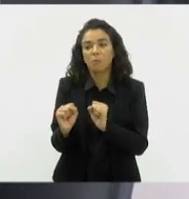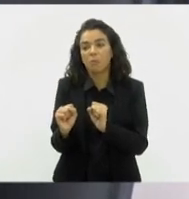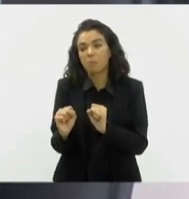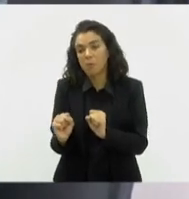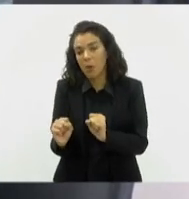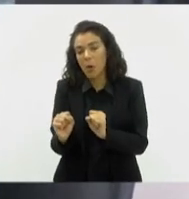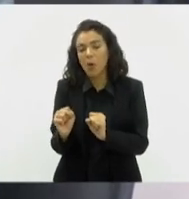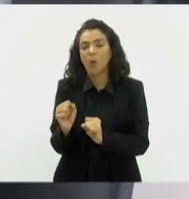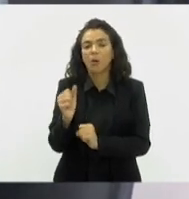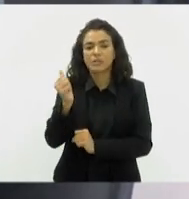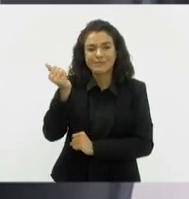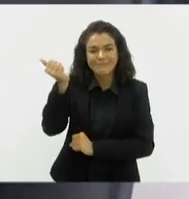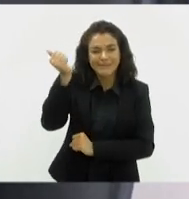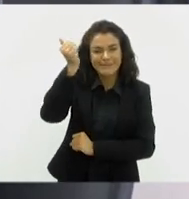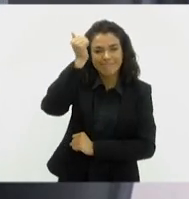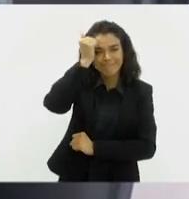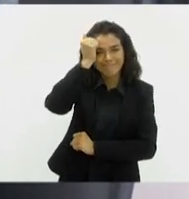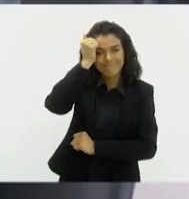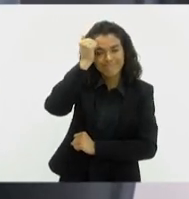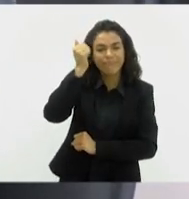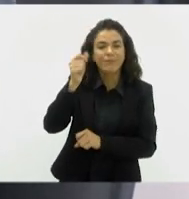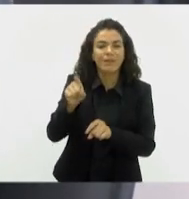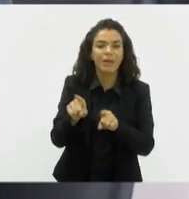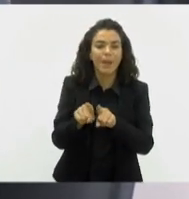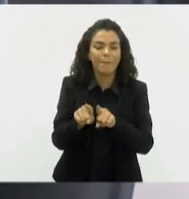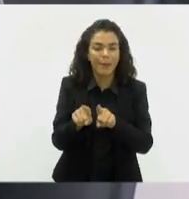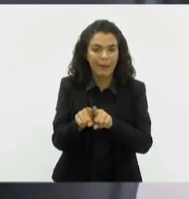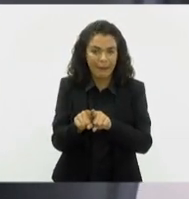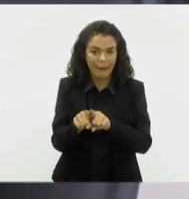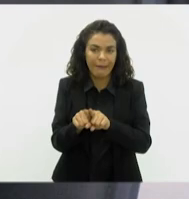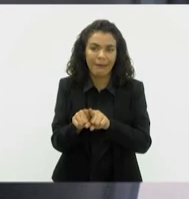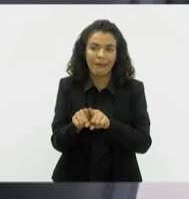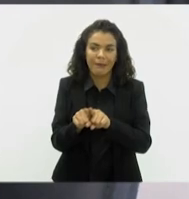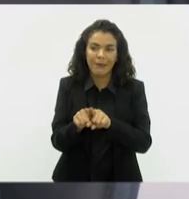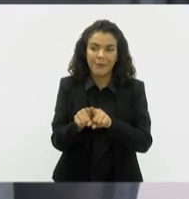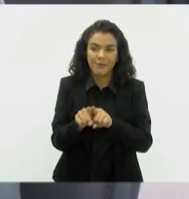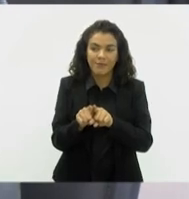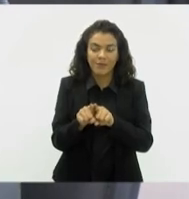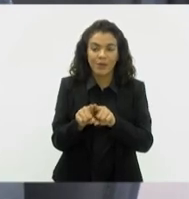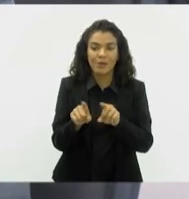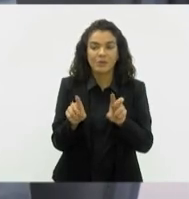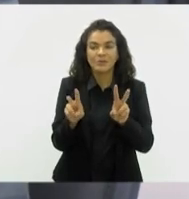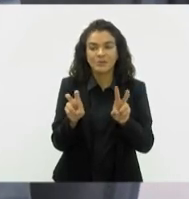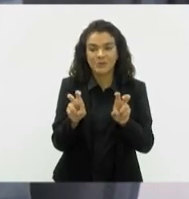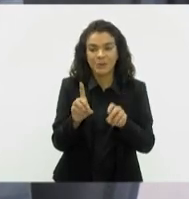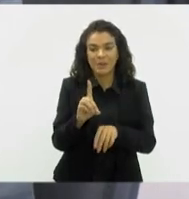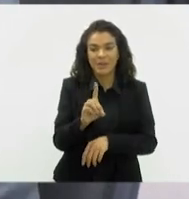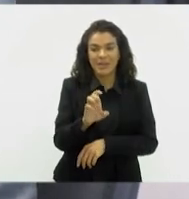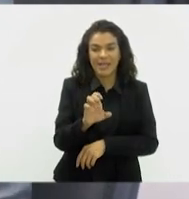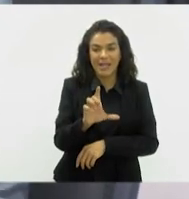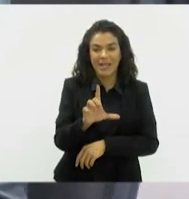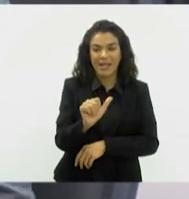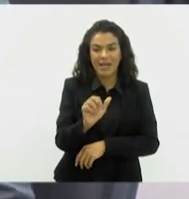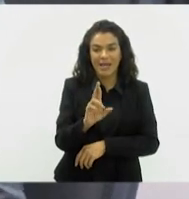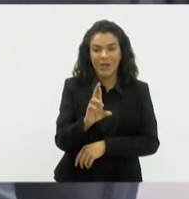se arrepender, se ressocializar, embora me feri também a tese do deputado Delaroli, que